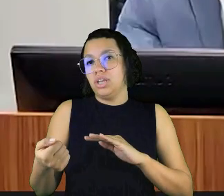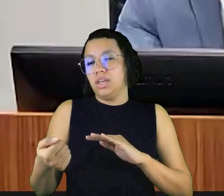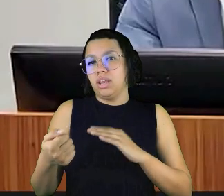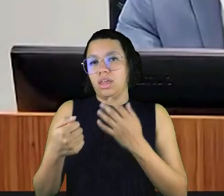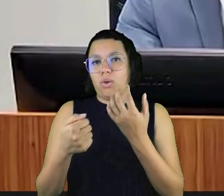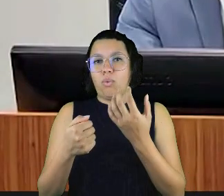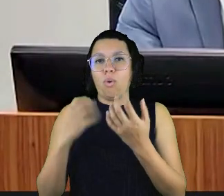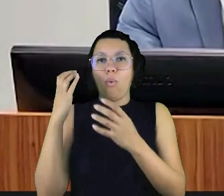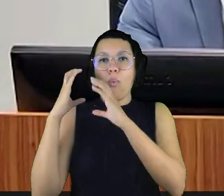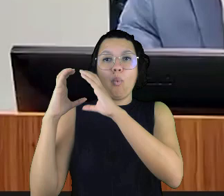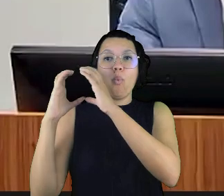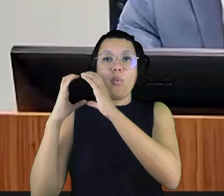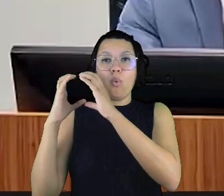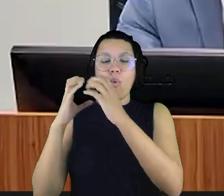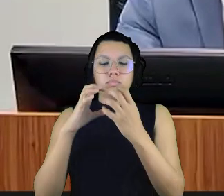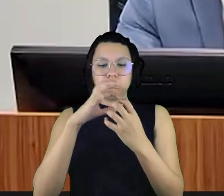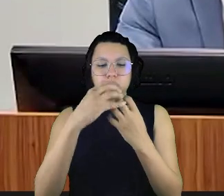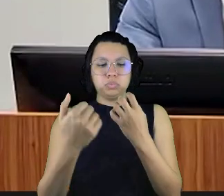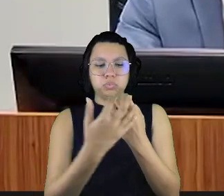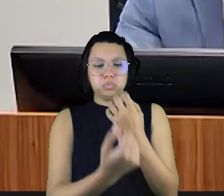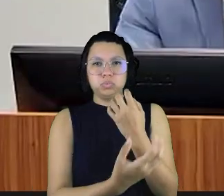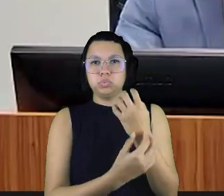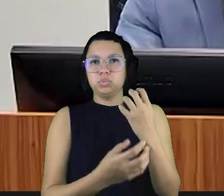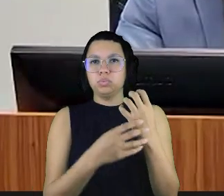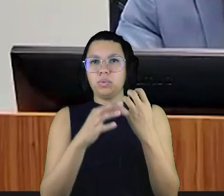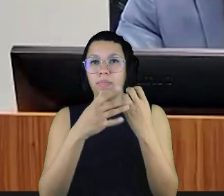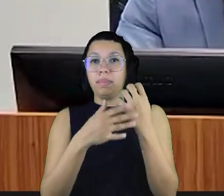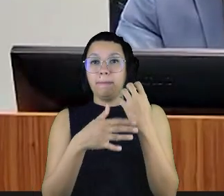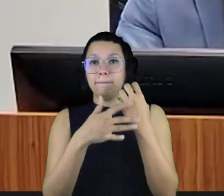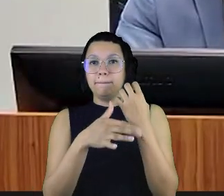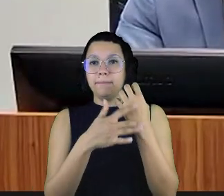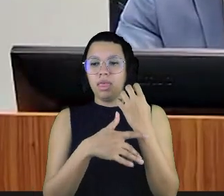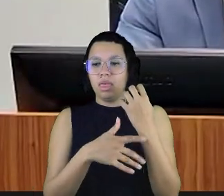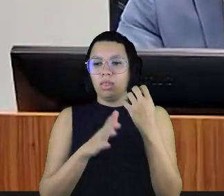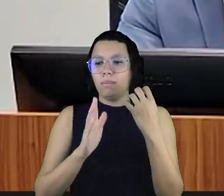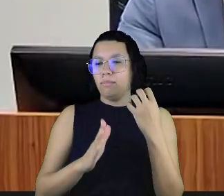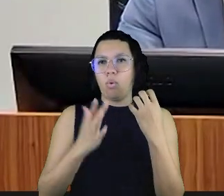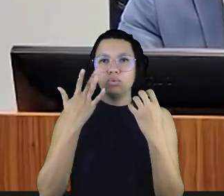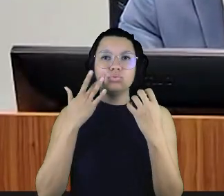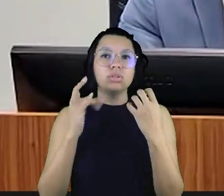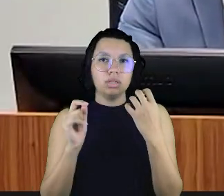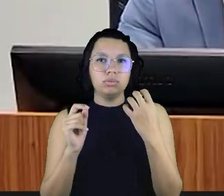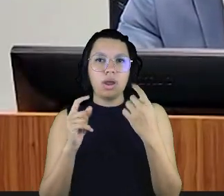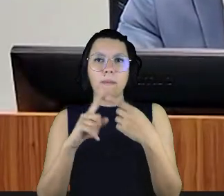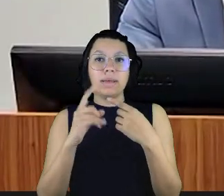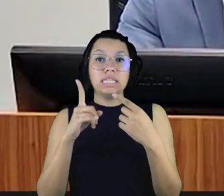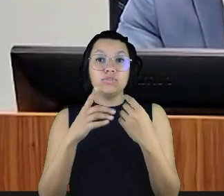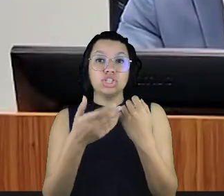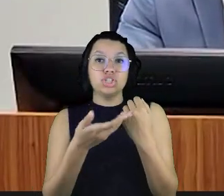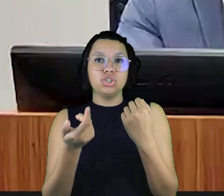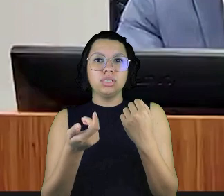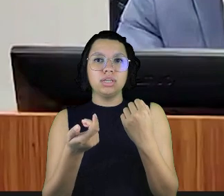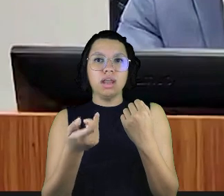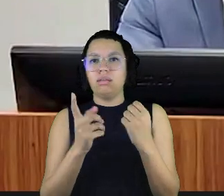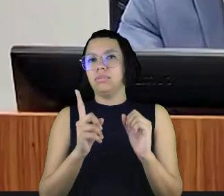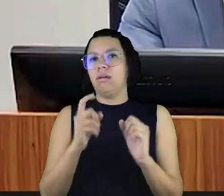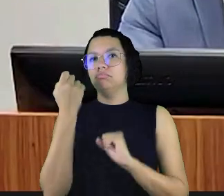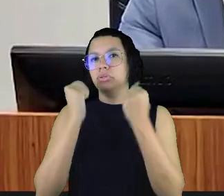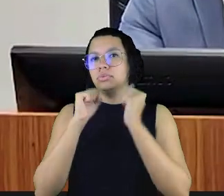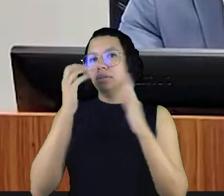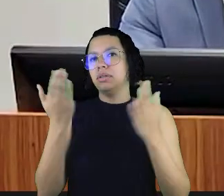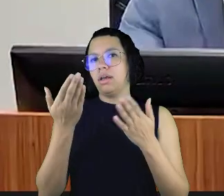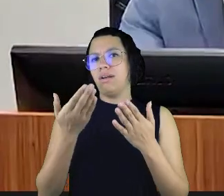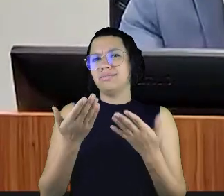com os pelos, aí ele está in natura. Vejam, são coisas que, de fato, o